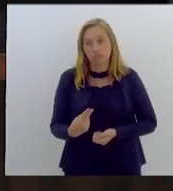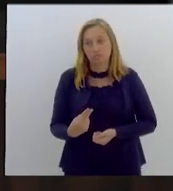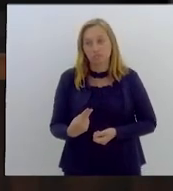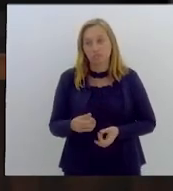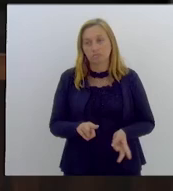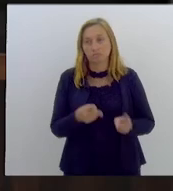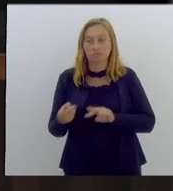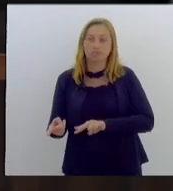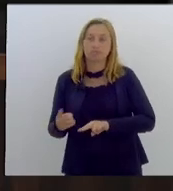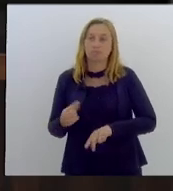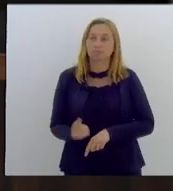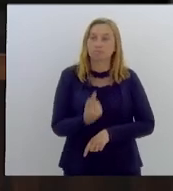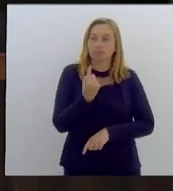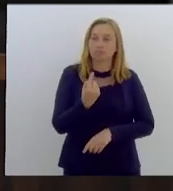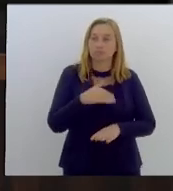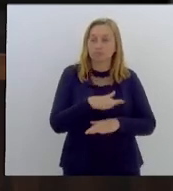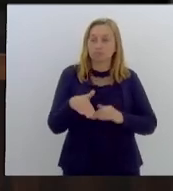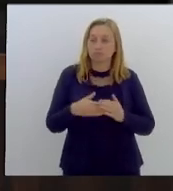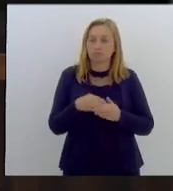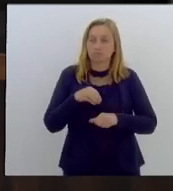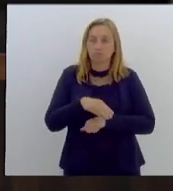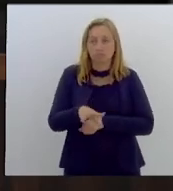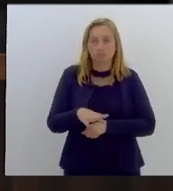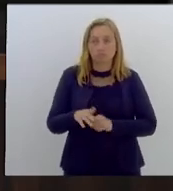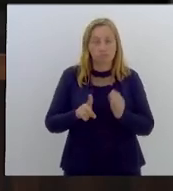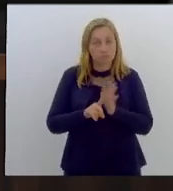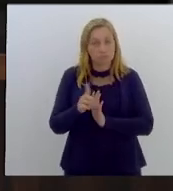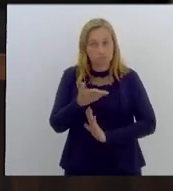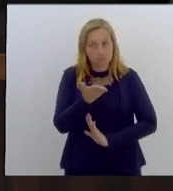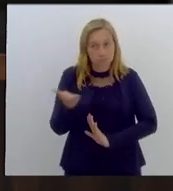encaminhamento único para os destaques. Isso eu estou encaminhando